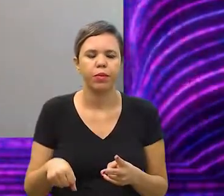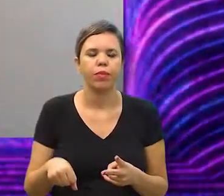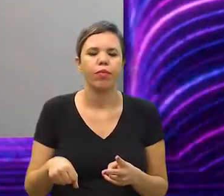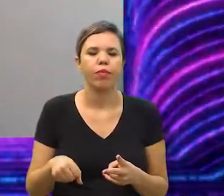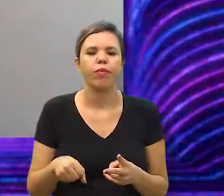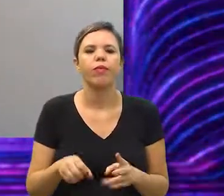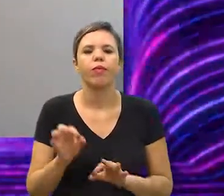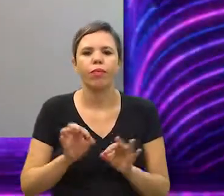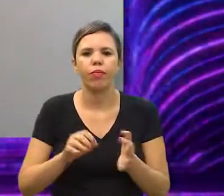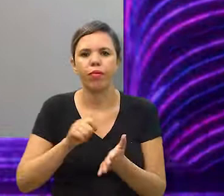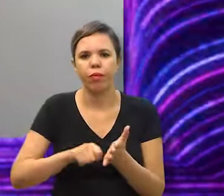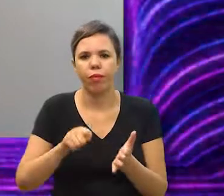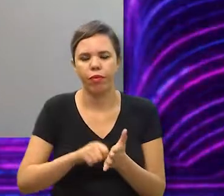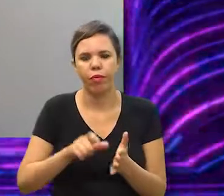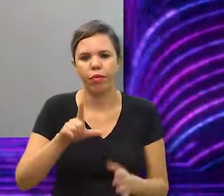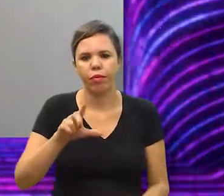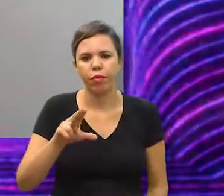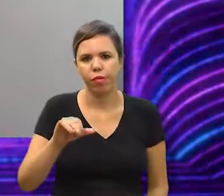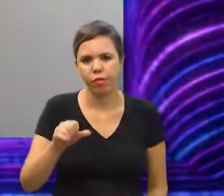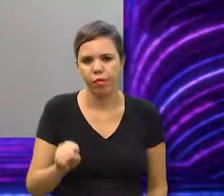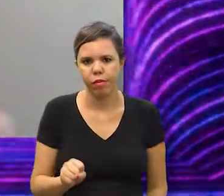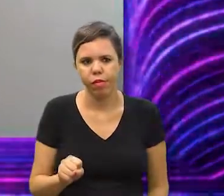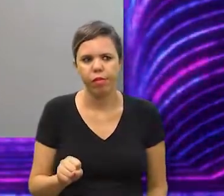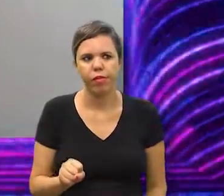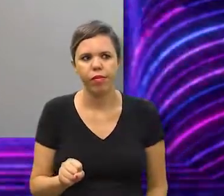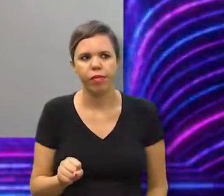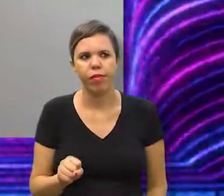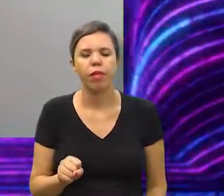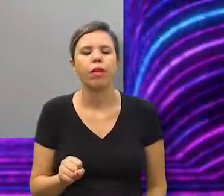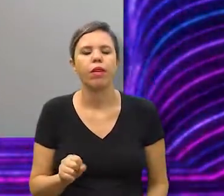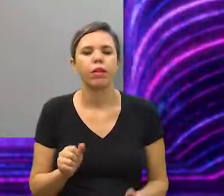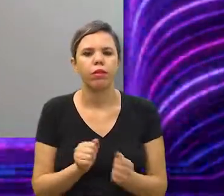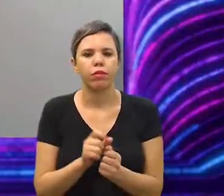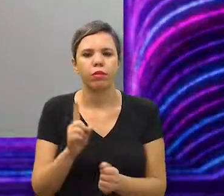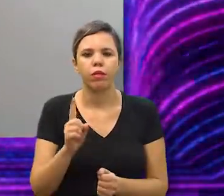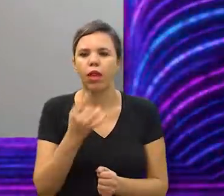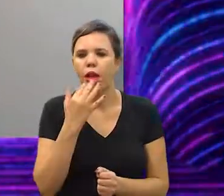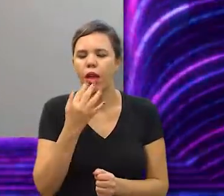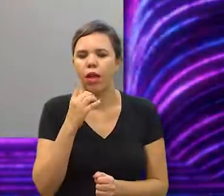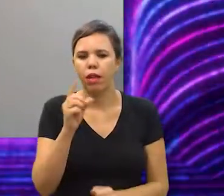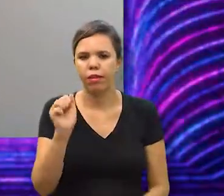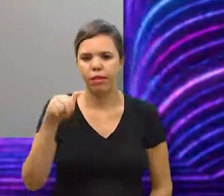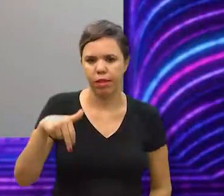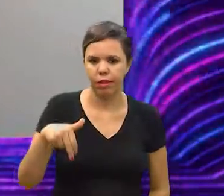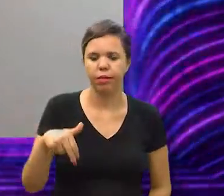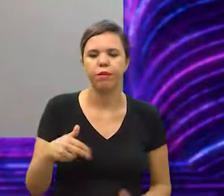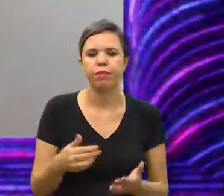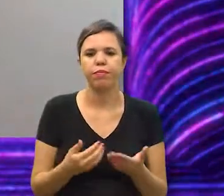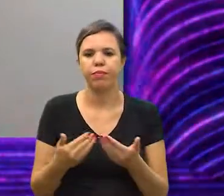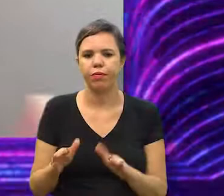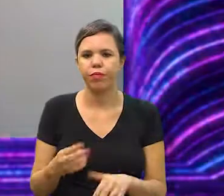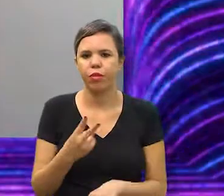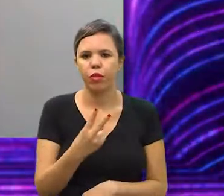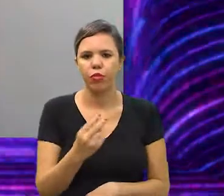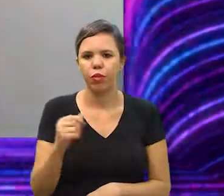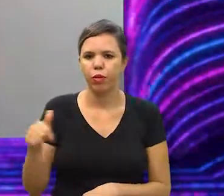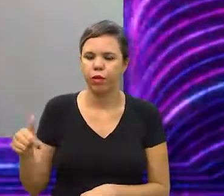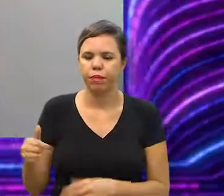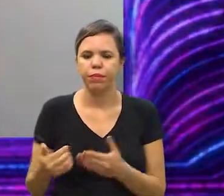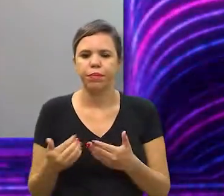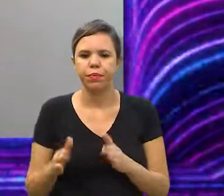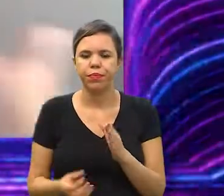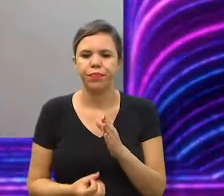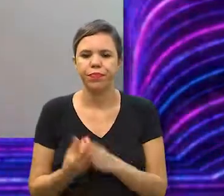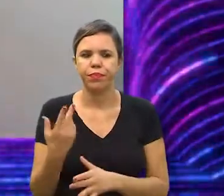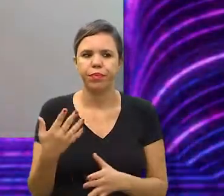uma série que eu produzo com o Lucas Oda e no roteiro e com as cores do Dan Freitas. E a gente lançou, a partir de 2007, então,